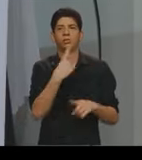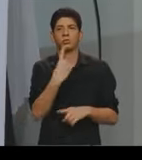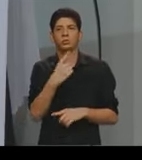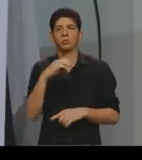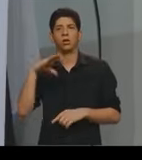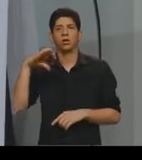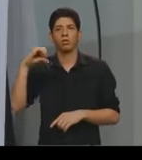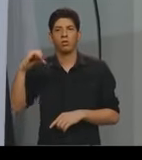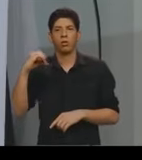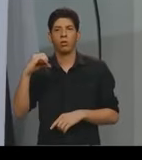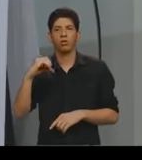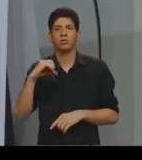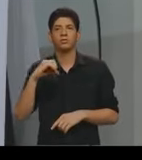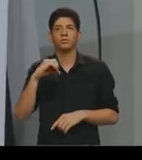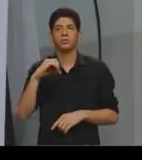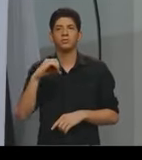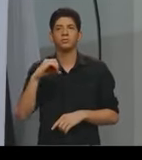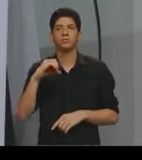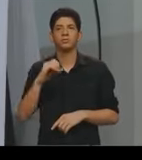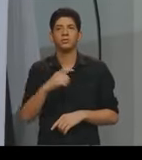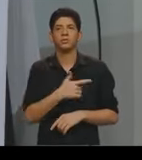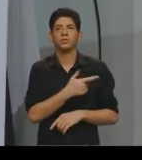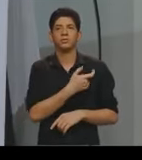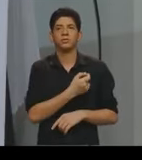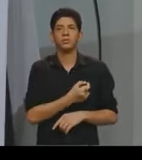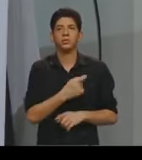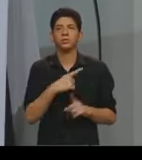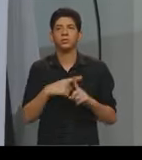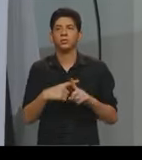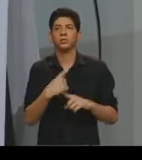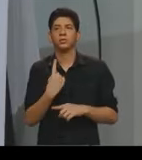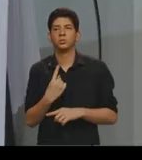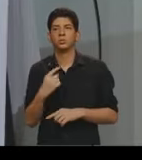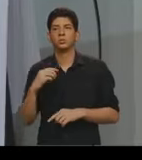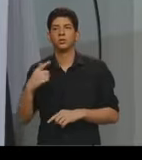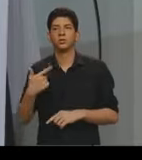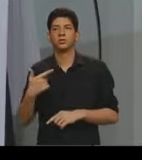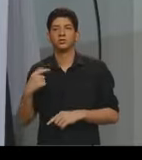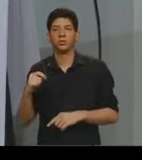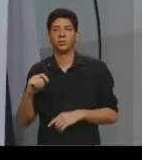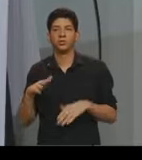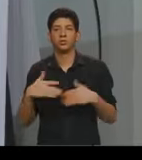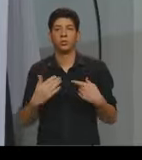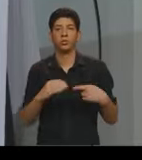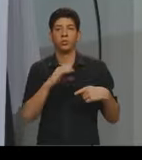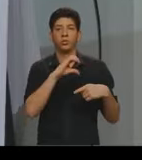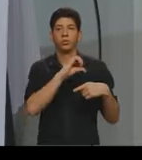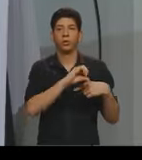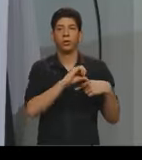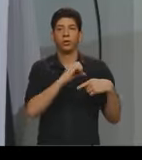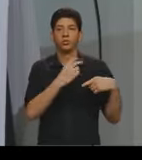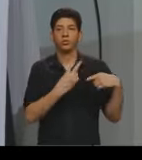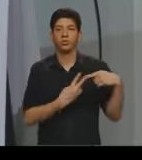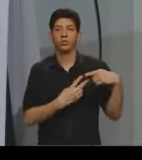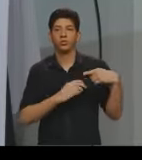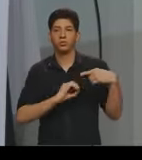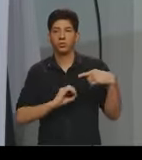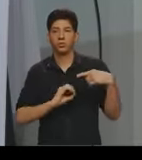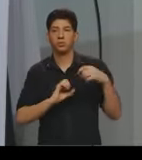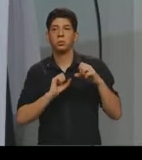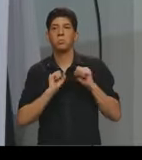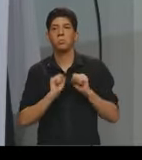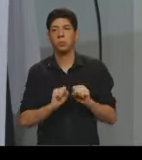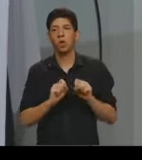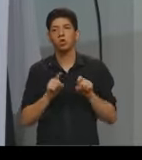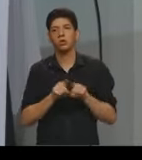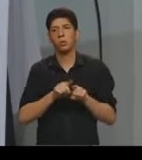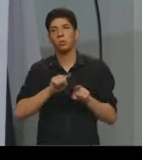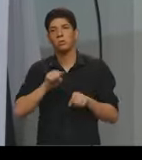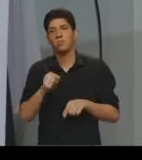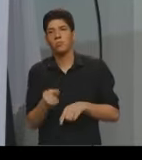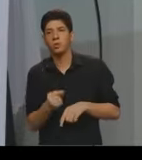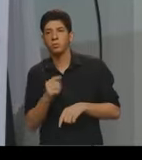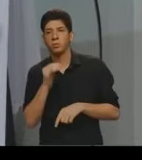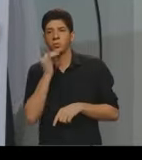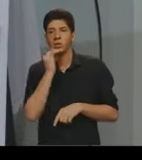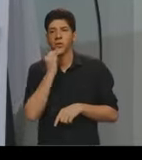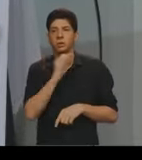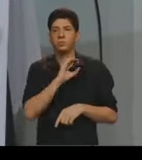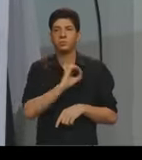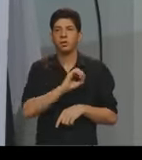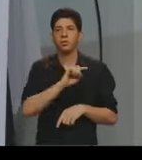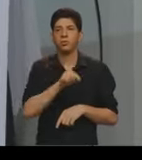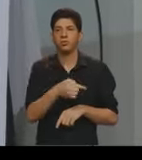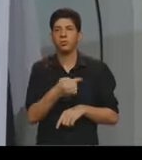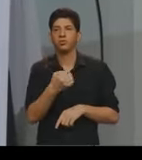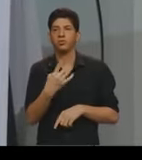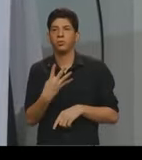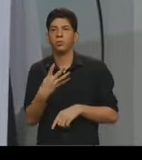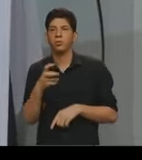aqui, 9 20avos. Né? Se quiser deixar a resposta em decimal também, poderia colocar como